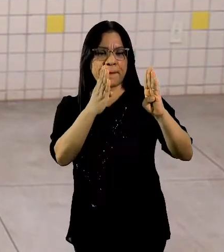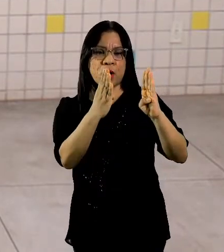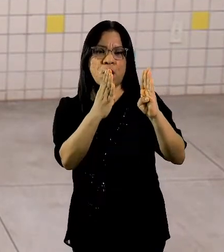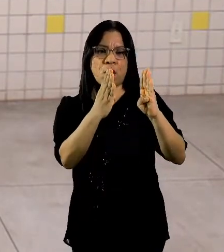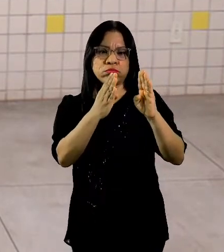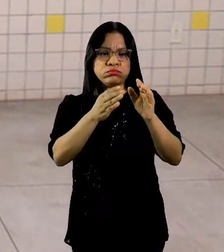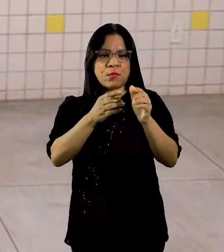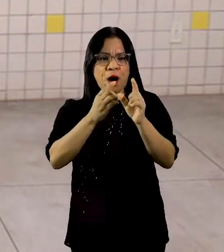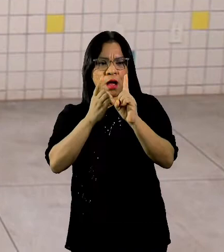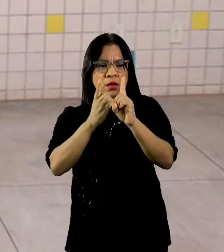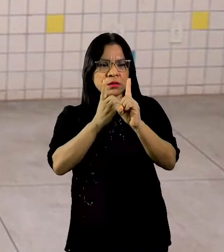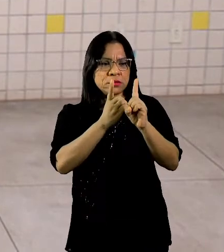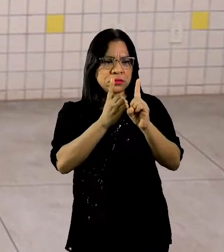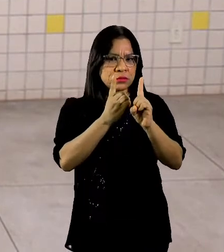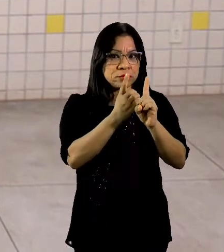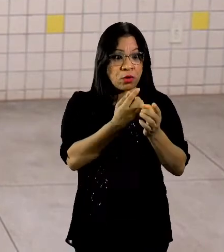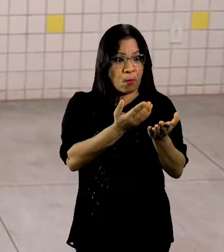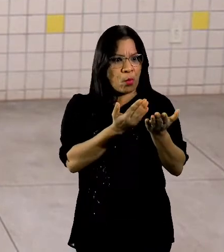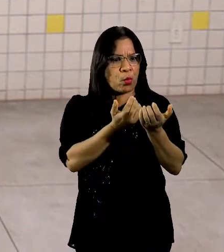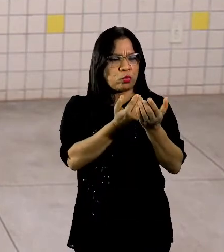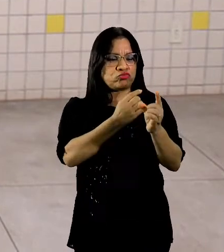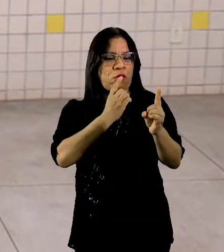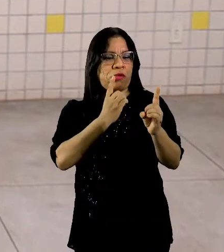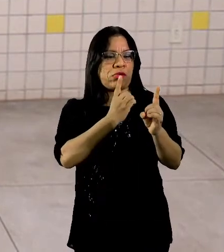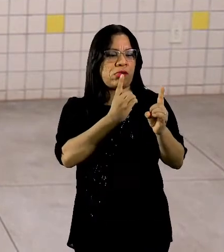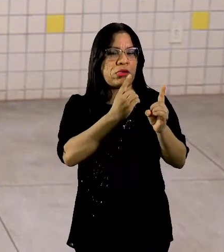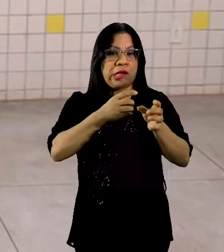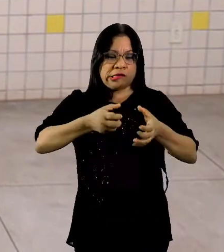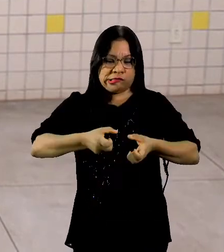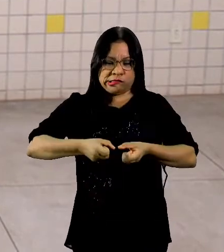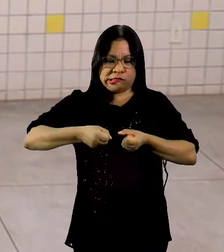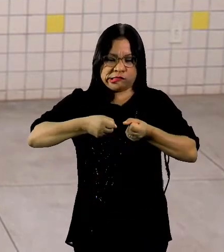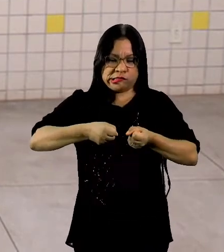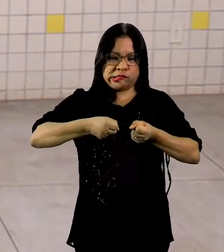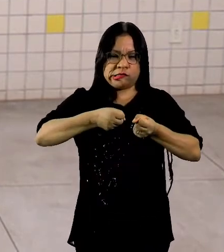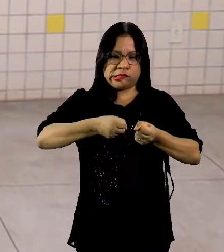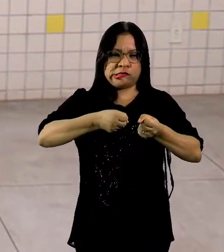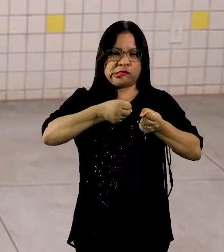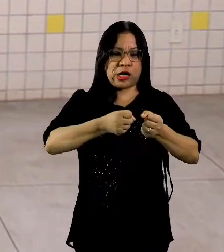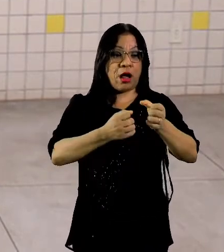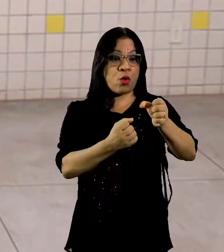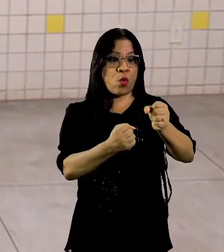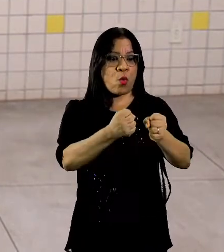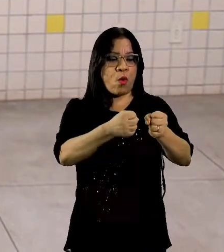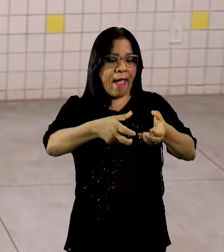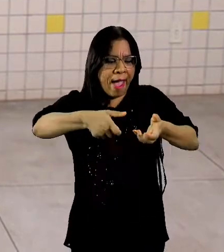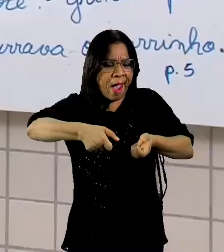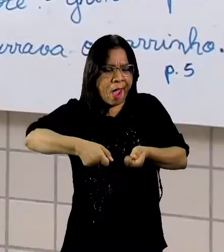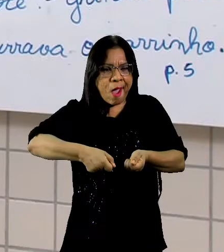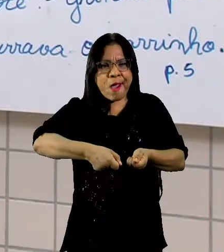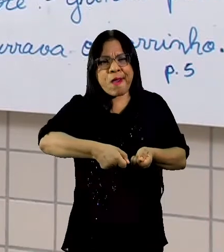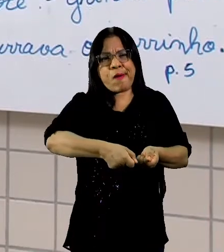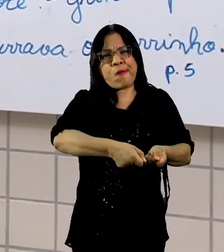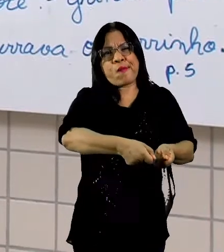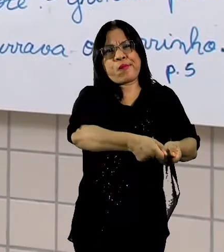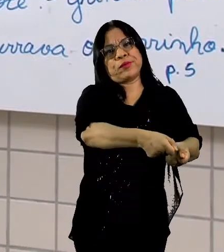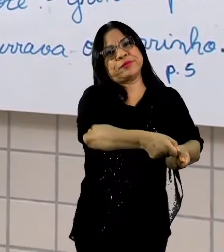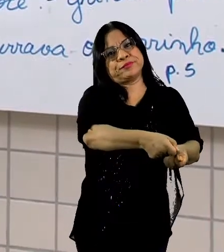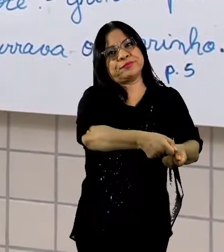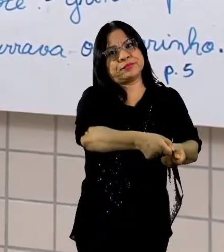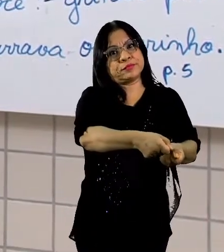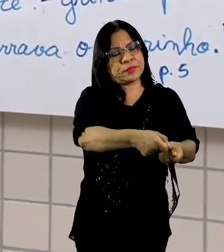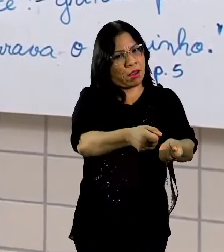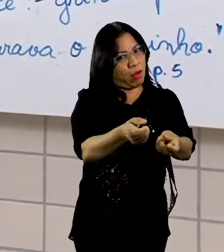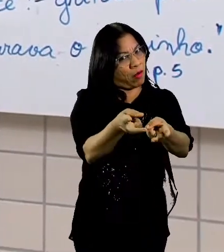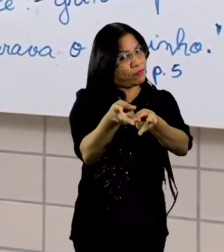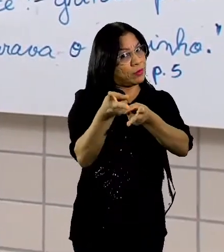que transportava seu baú de marinheiro num carrinho de mão. Vocês perceberam